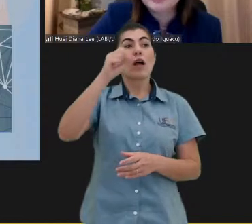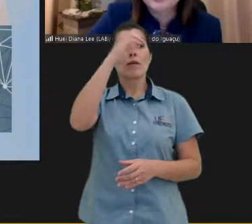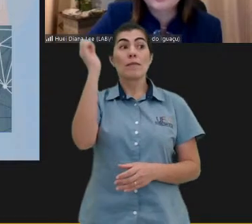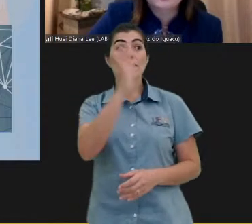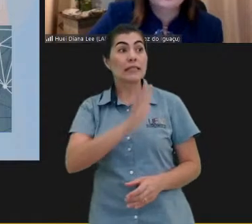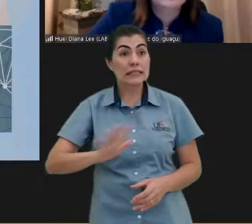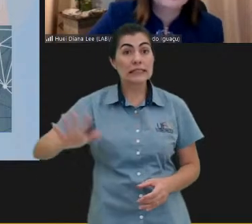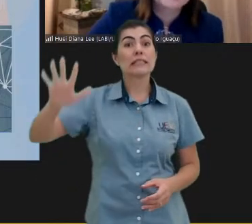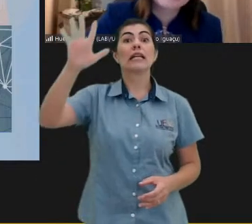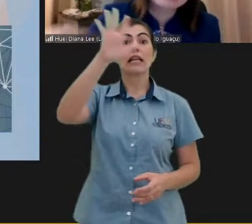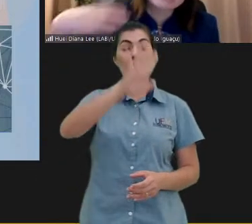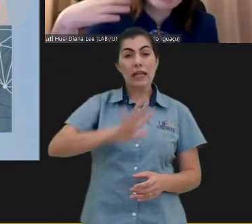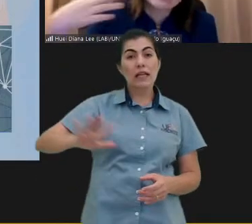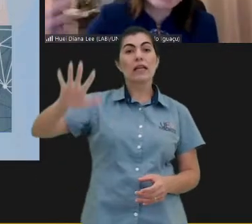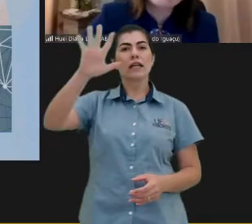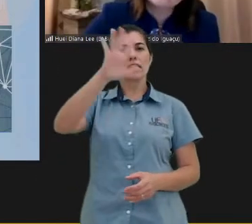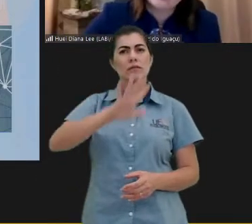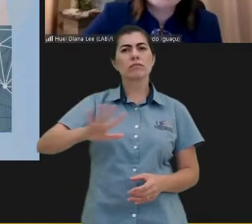das mais